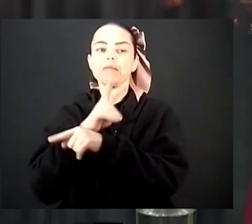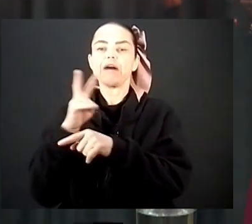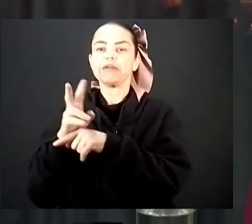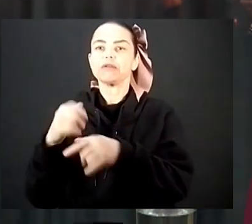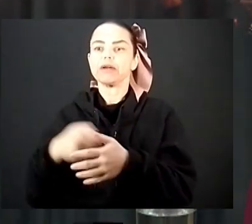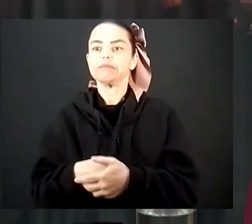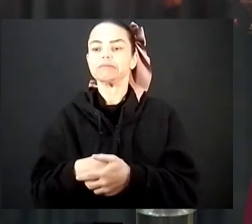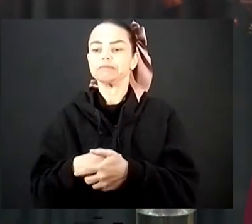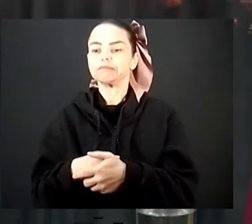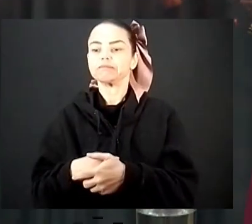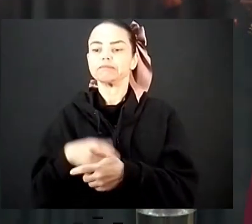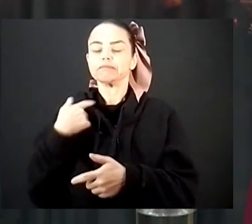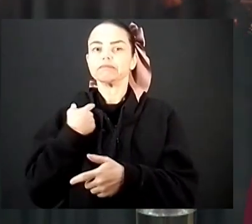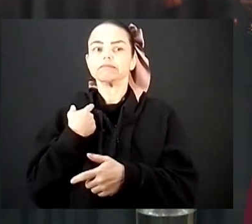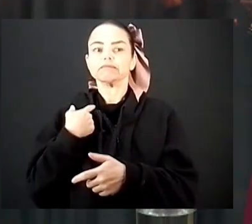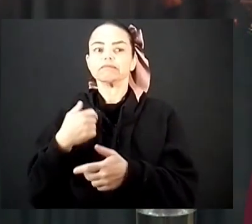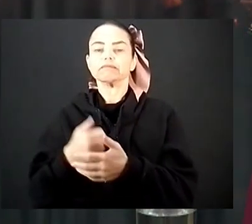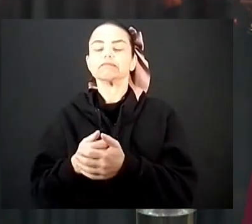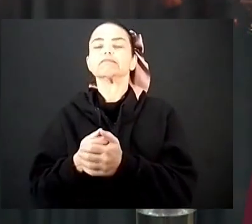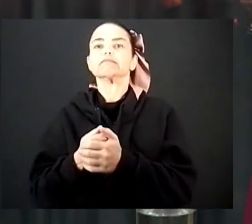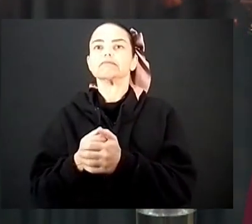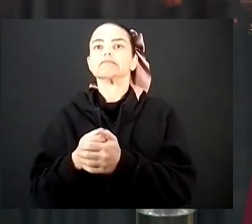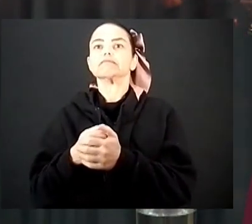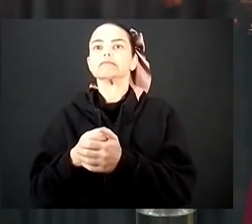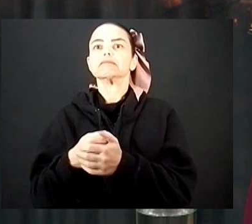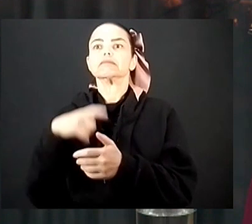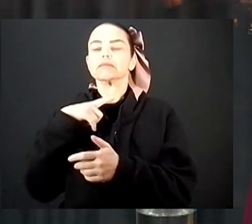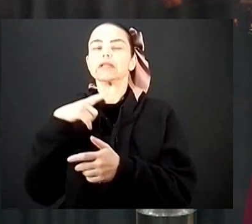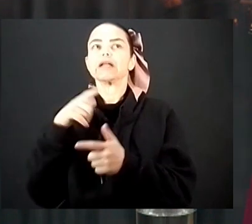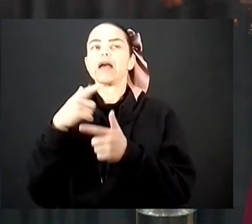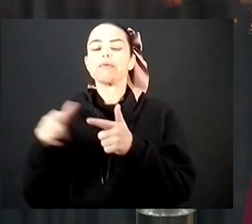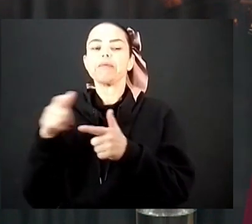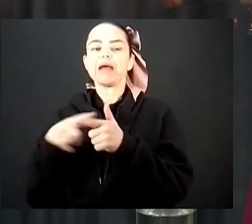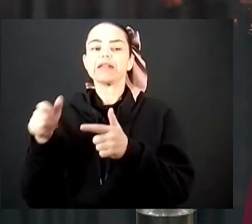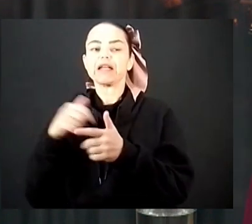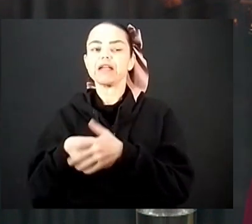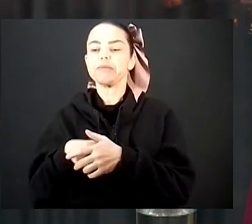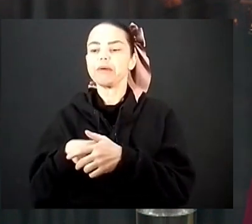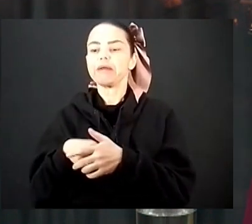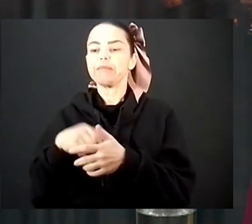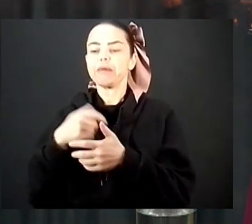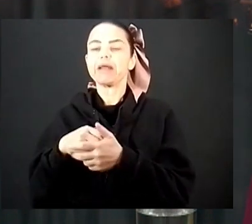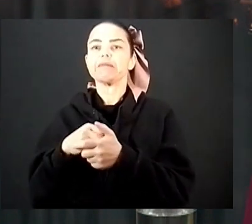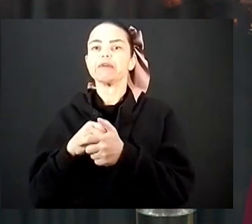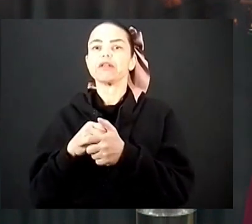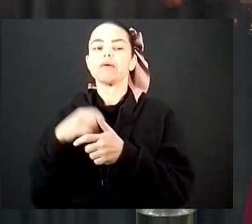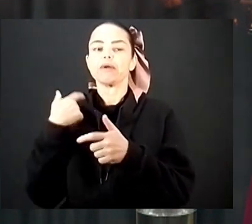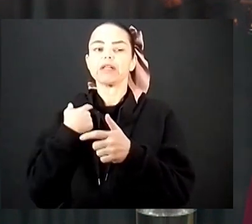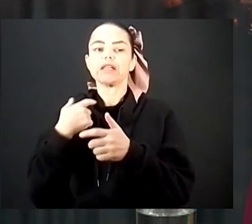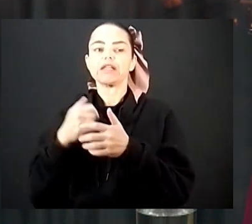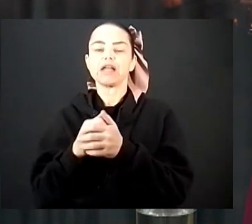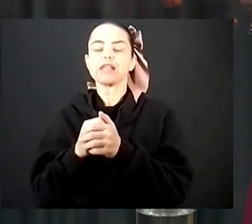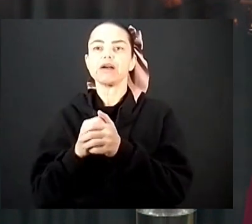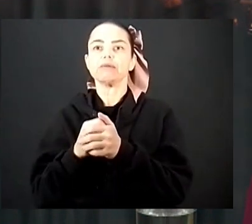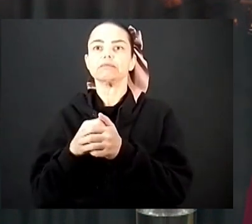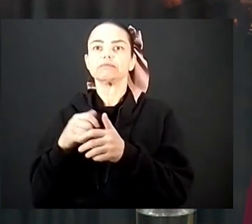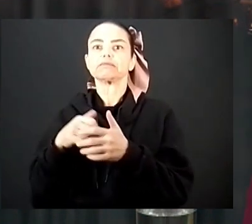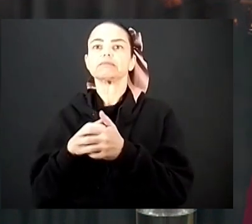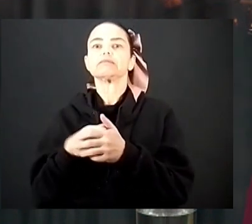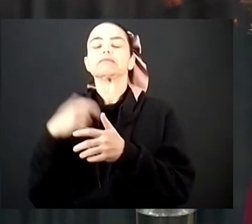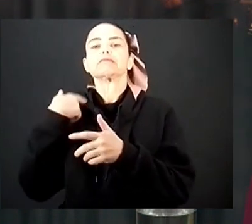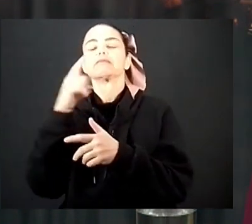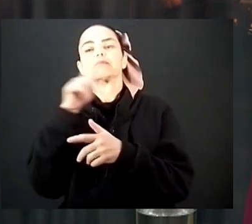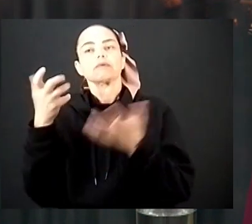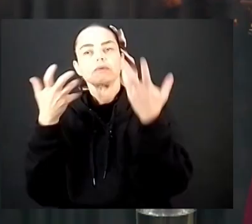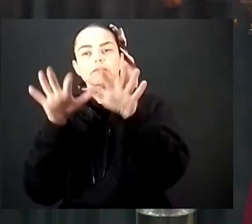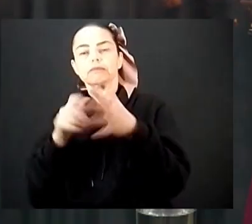culpabilizar, né? A responsabilidade é diferente de culpa. Eu sempre falo isso. Culpa é aquela que a gente não quer ver,